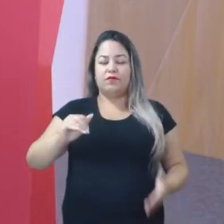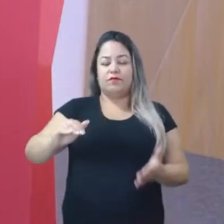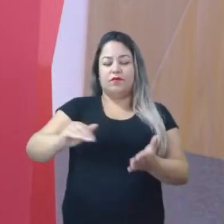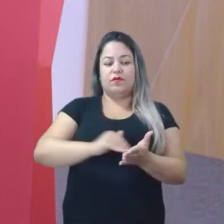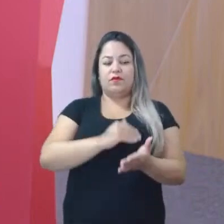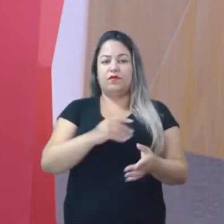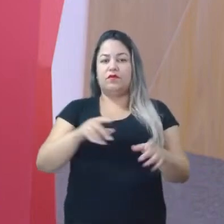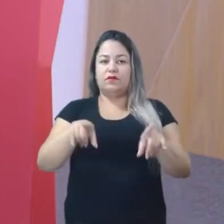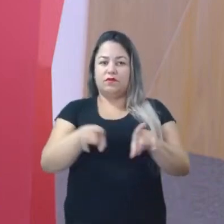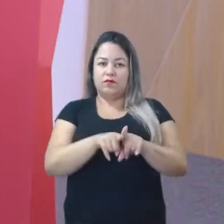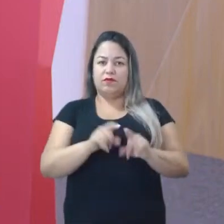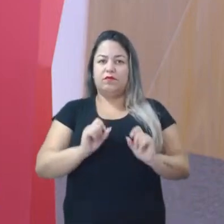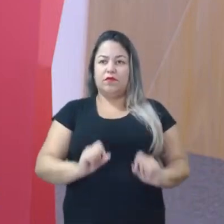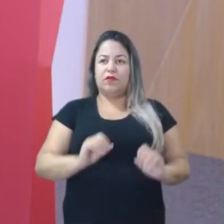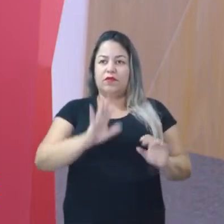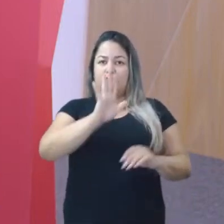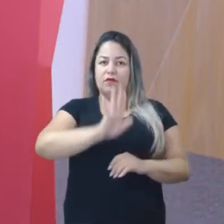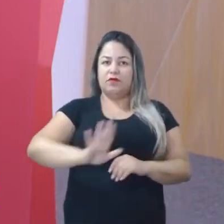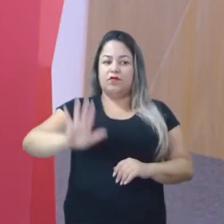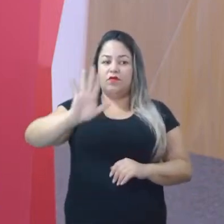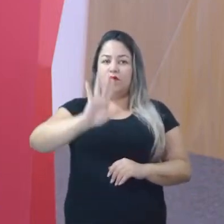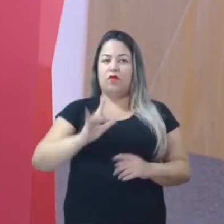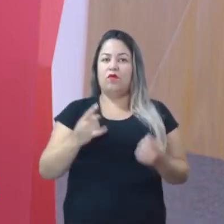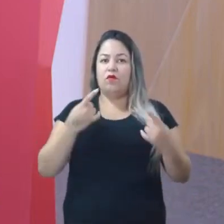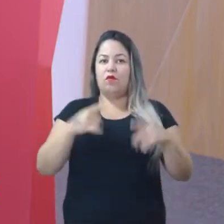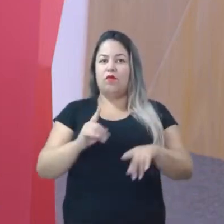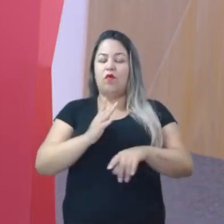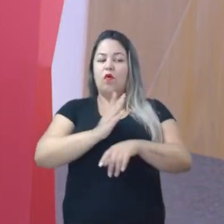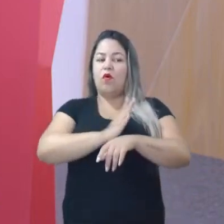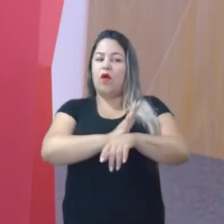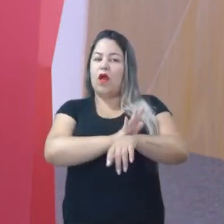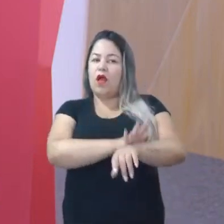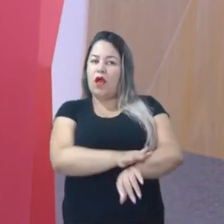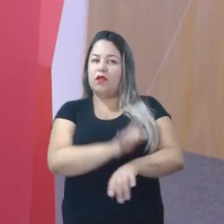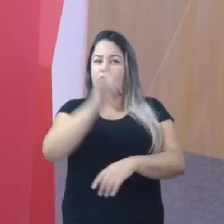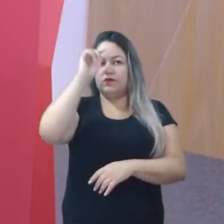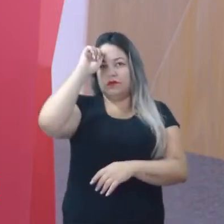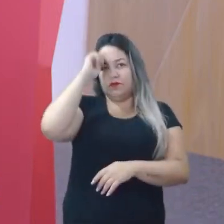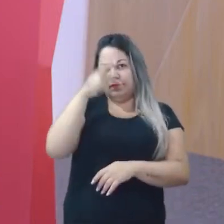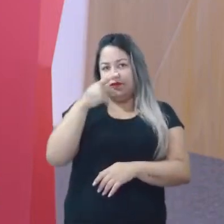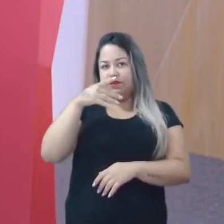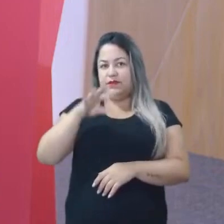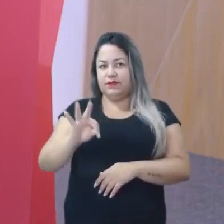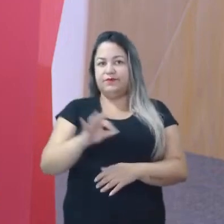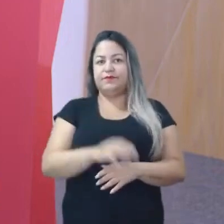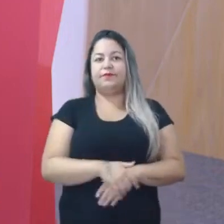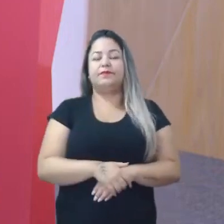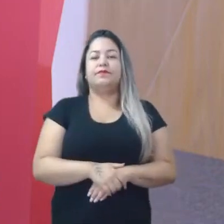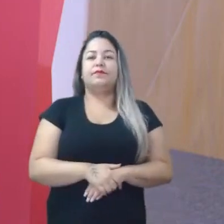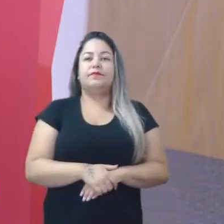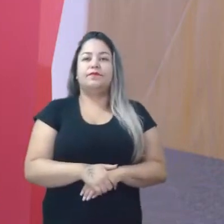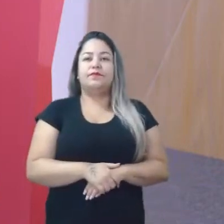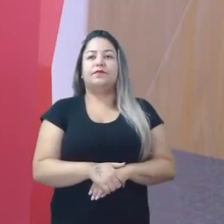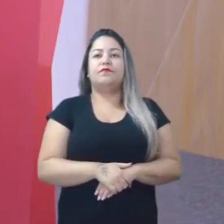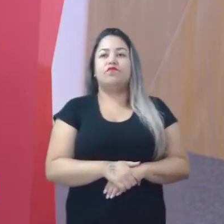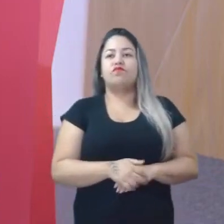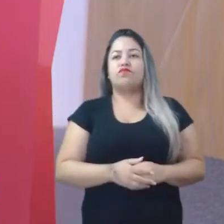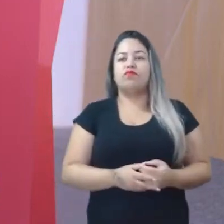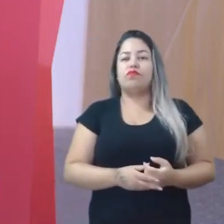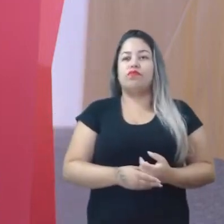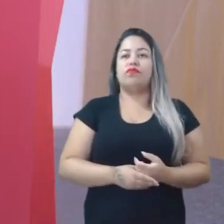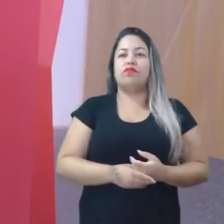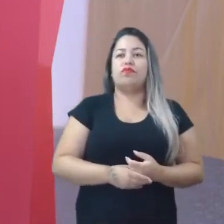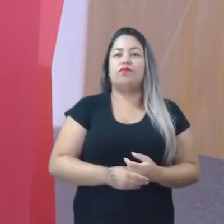da Secretaria Nacional de Combate ao Racismo do PT. Cadê ela aqui na tela, pessoal?